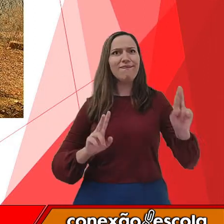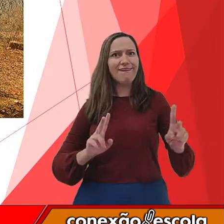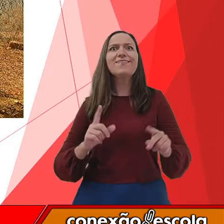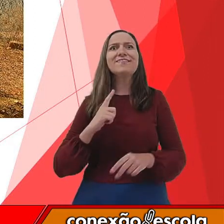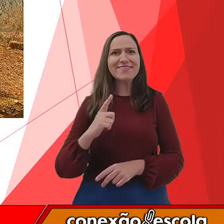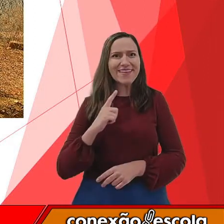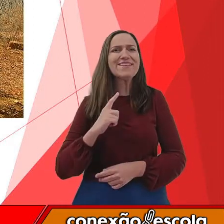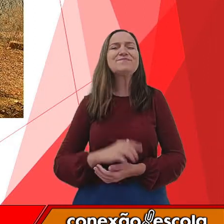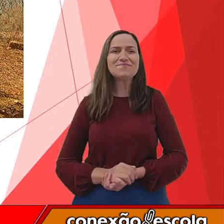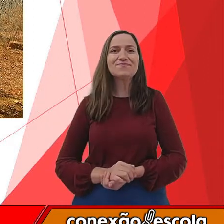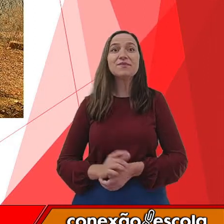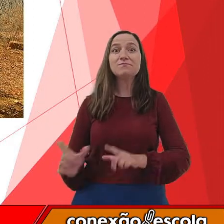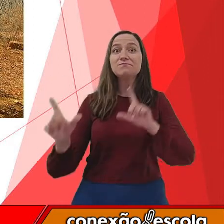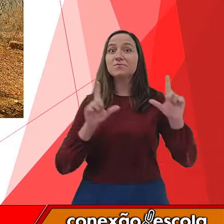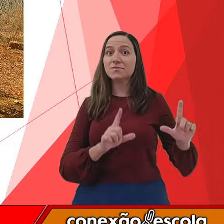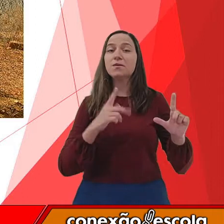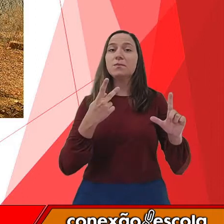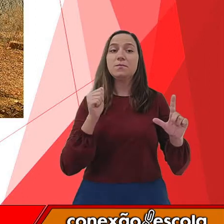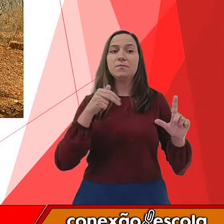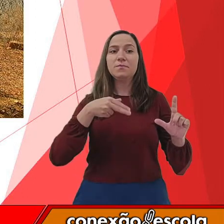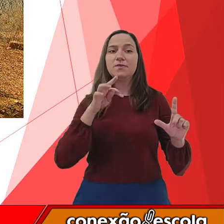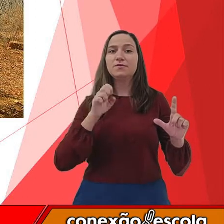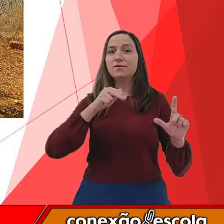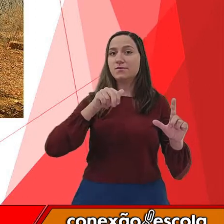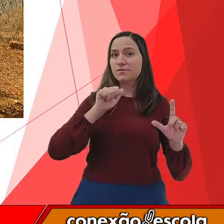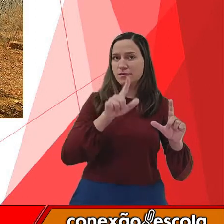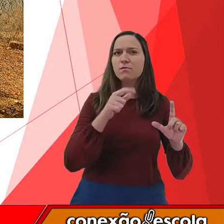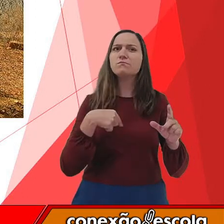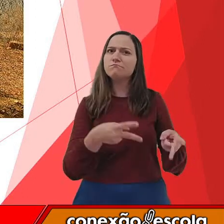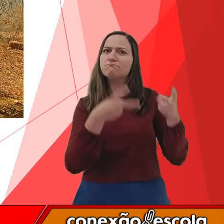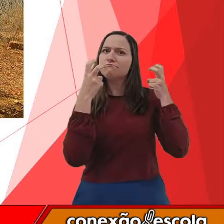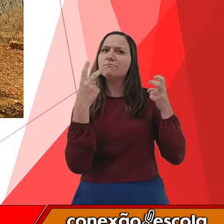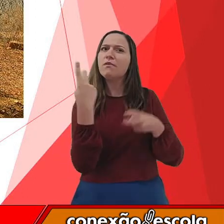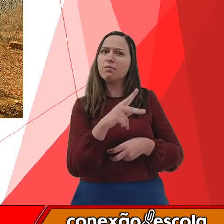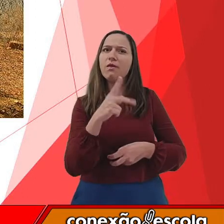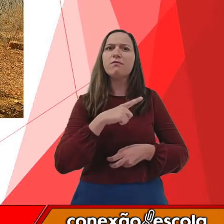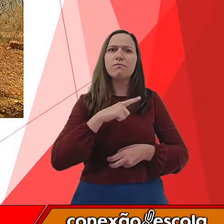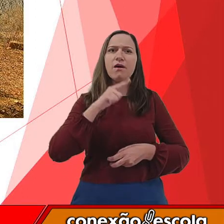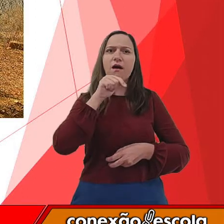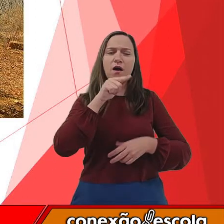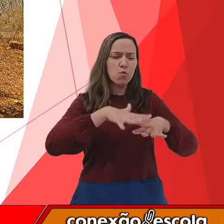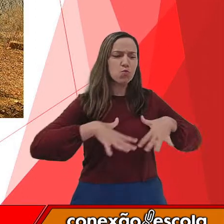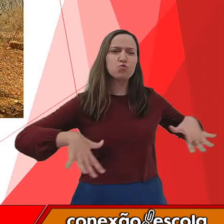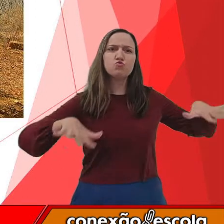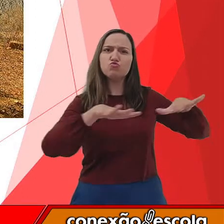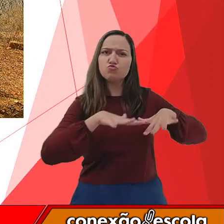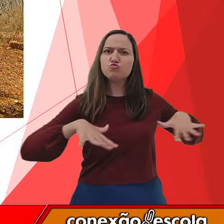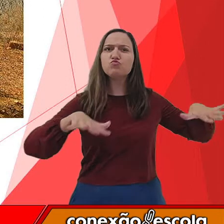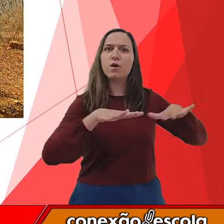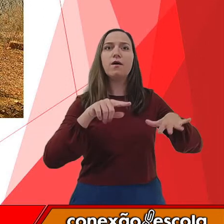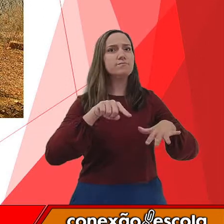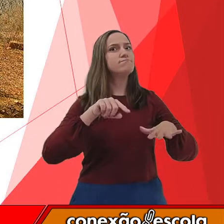outra? De um lado, o Pantanal. Perceberam o quanto o seu solo está alagado? Essa é uma